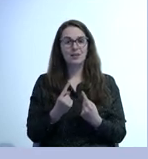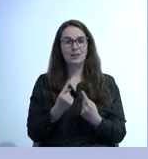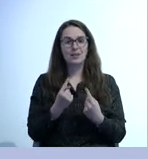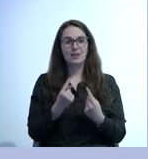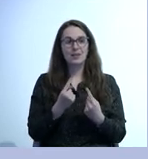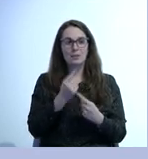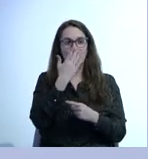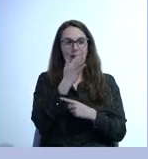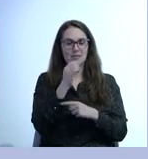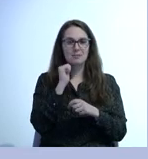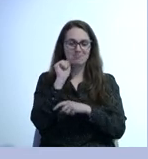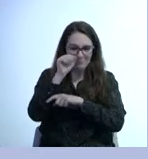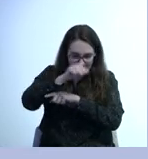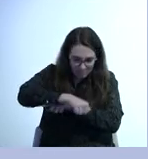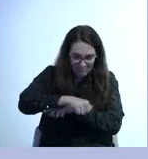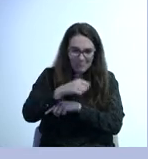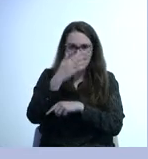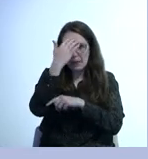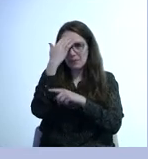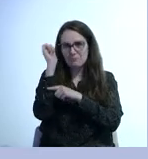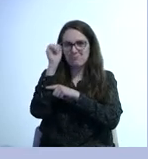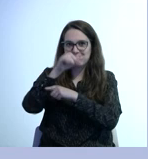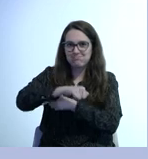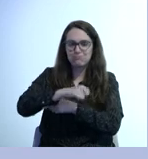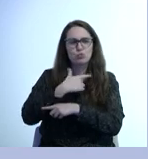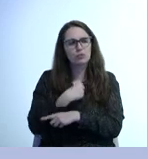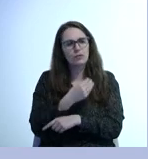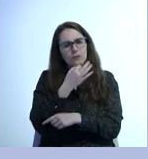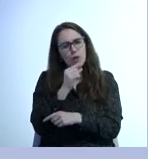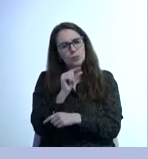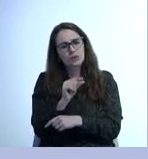lá a cabeça dentro. E, portanto, gostaria já agora que falasse um bocadinho